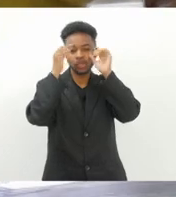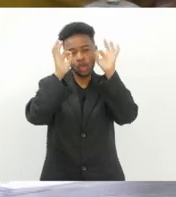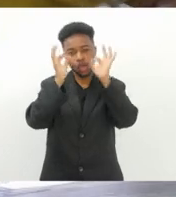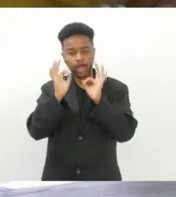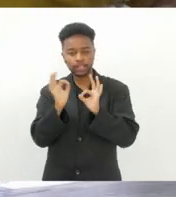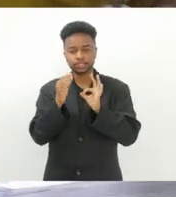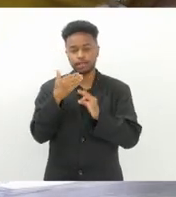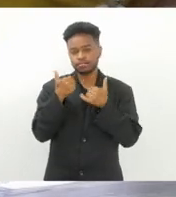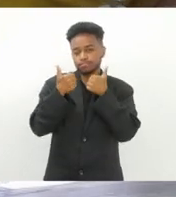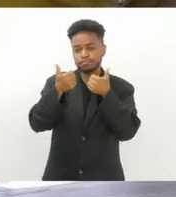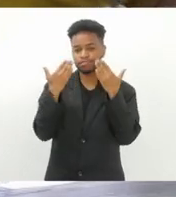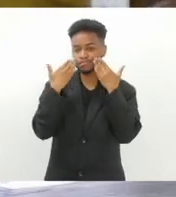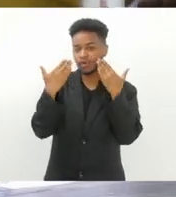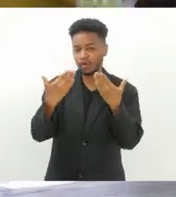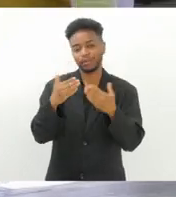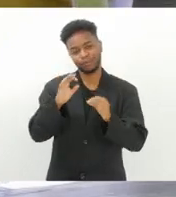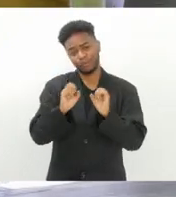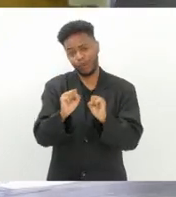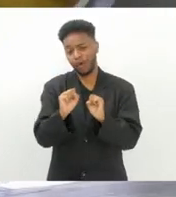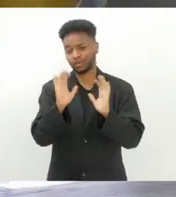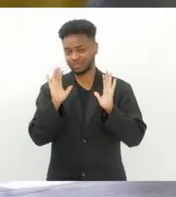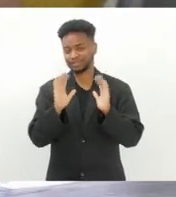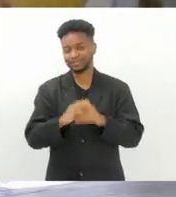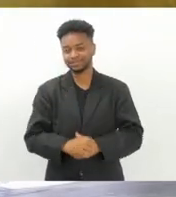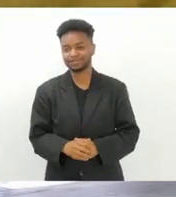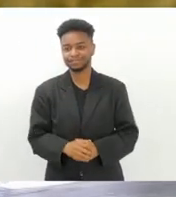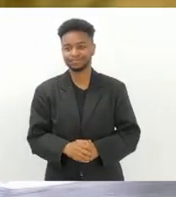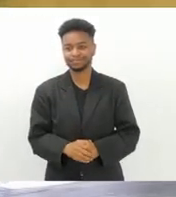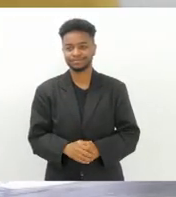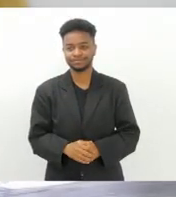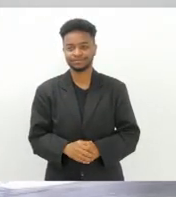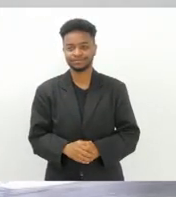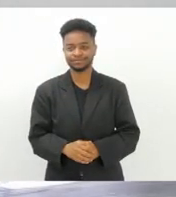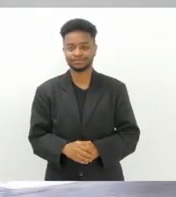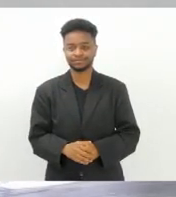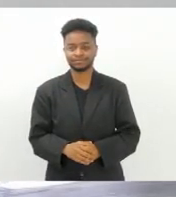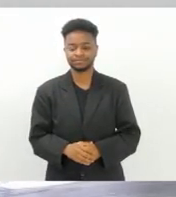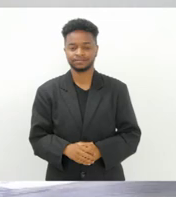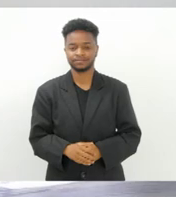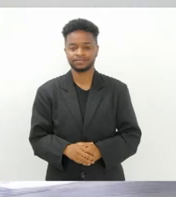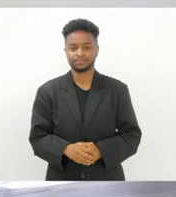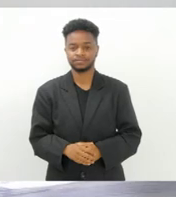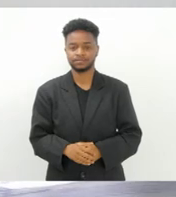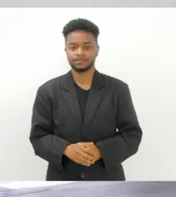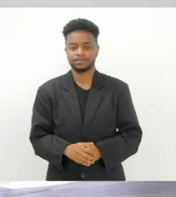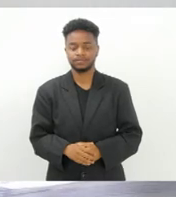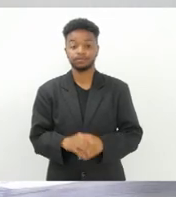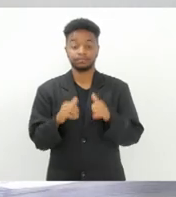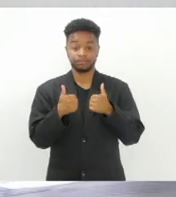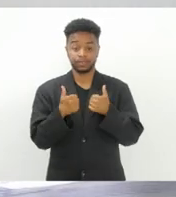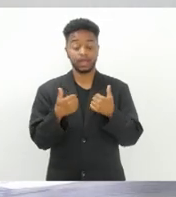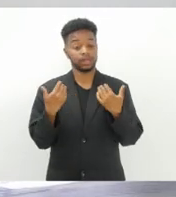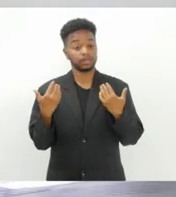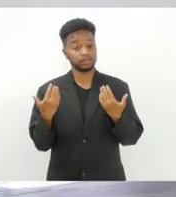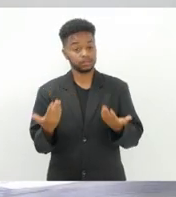pode fazer isso. Não chegou. Tá. Então,